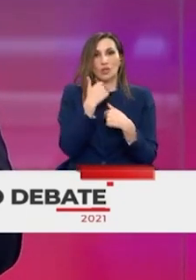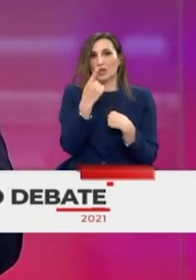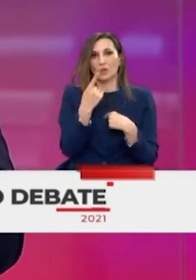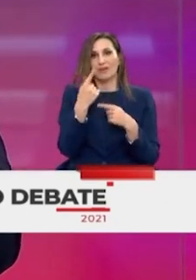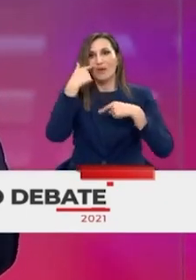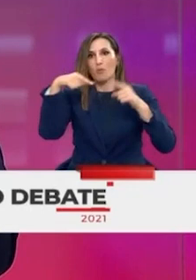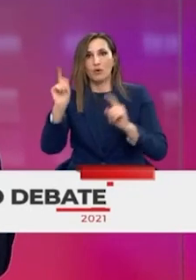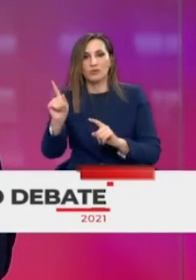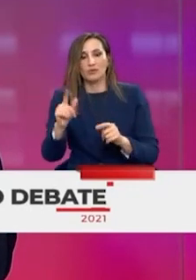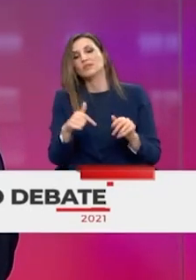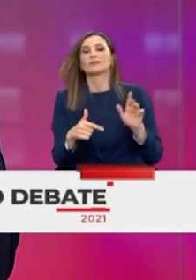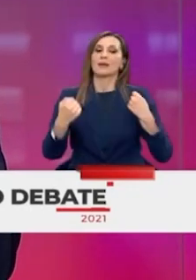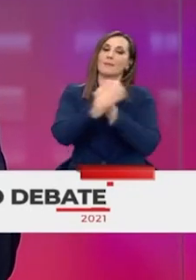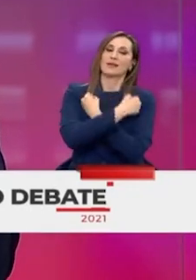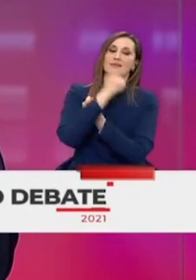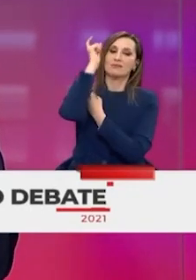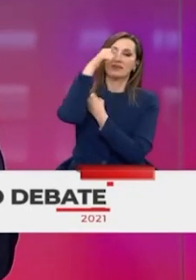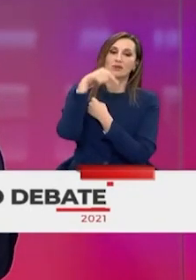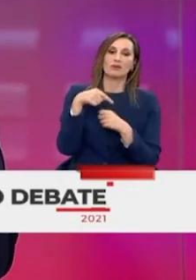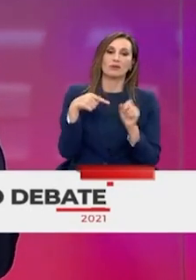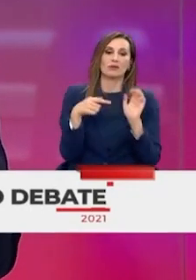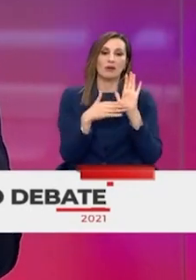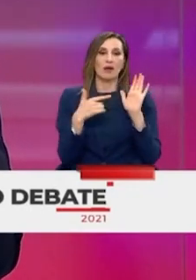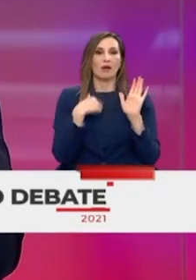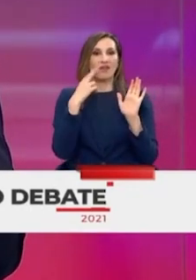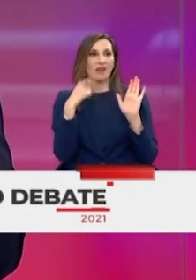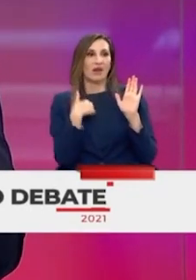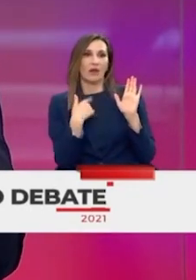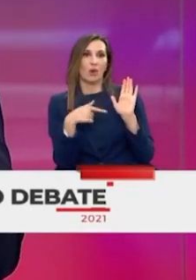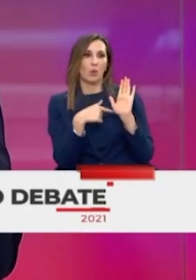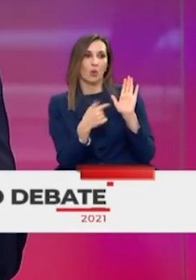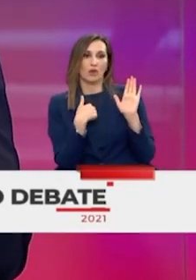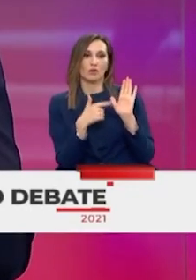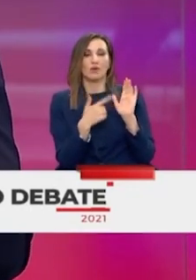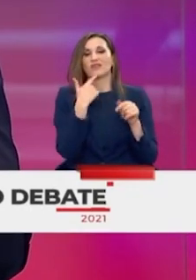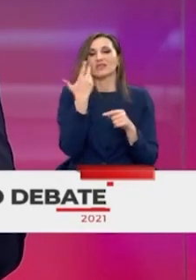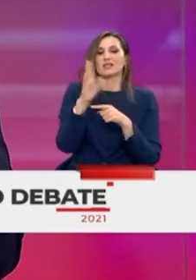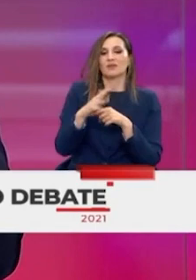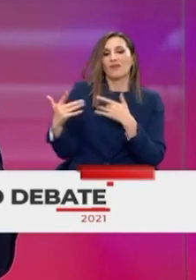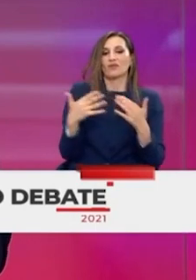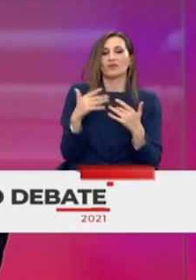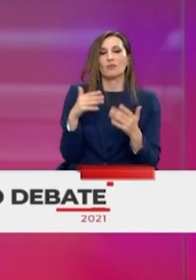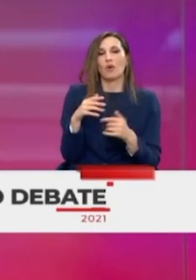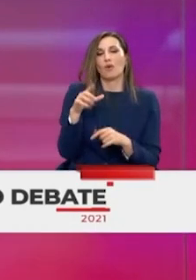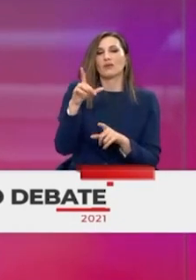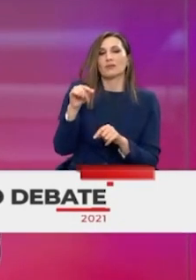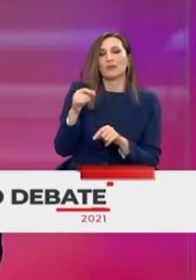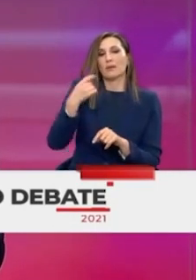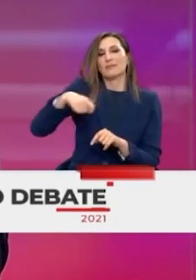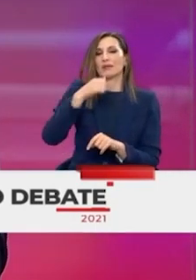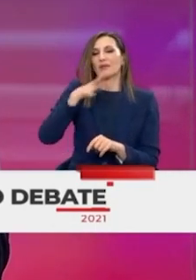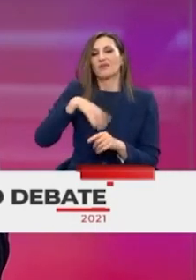mas está aqui. Foi Ana Gomes que esteve aos abraços com o José Sócrates. Não está aqui o André Ventura. Ana Gomes agora vai pegar noutros exemplos, vai pegar no futebol, no Luís Filipe Vieira, mas a verdade é que